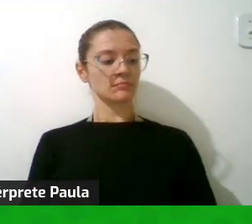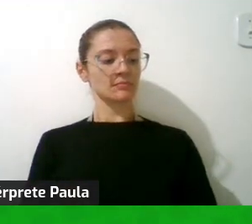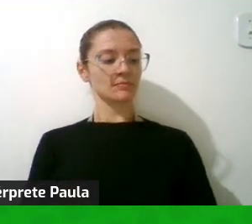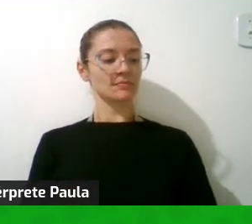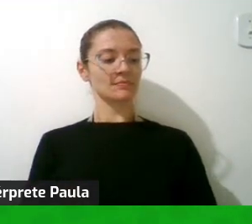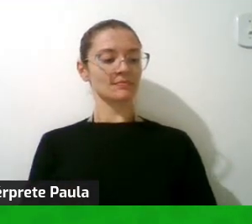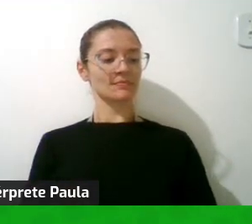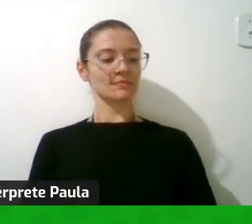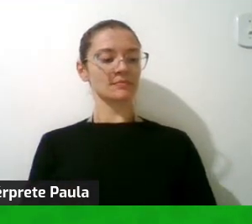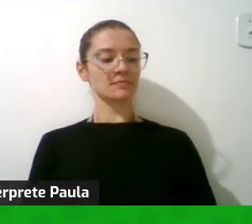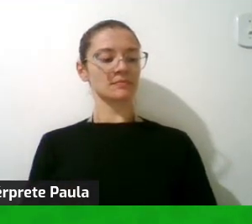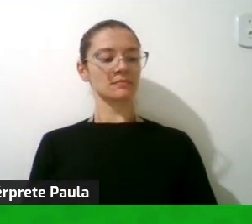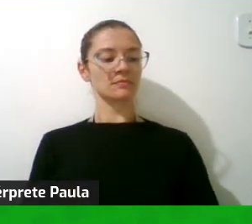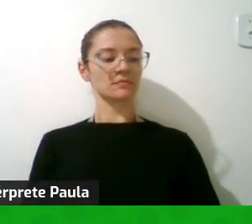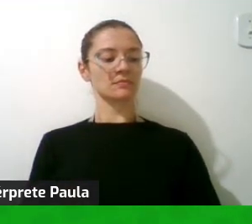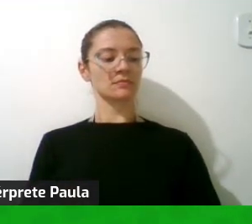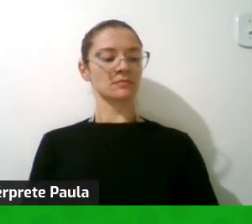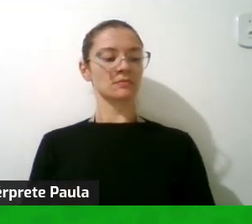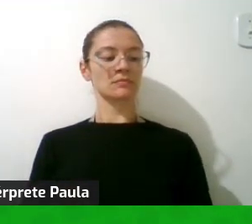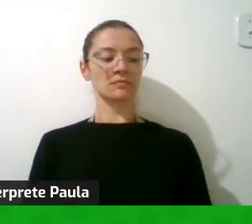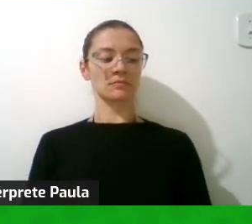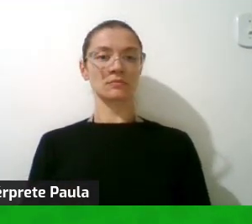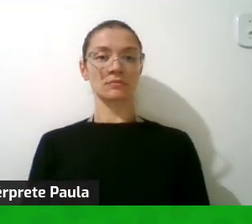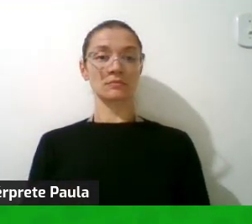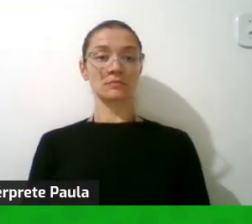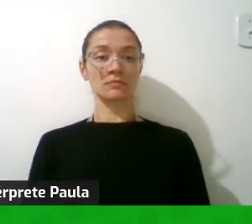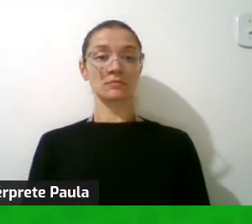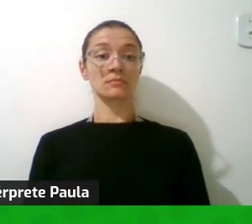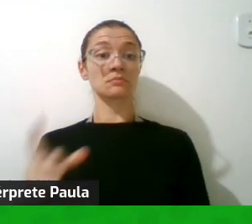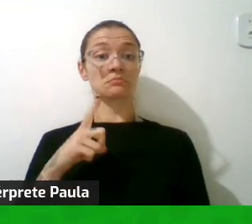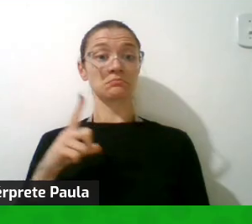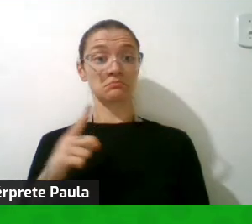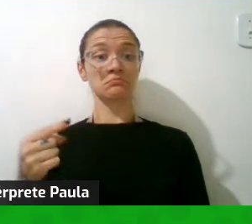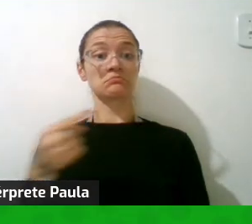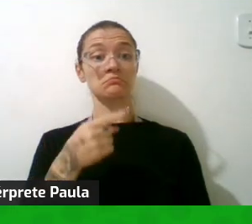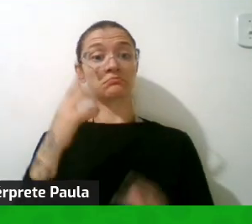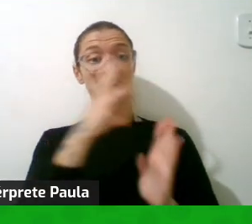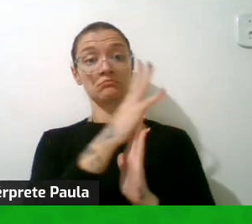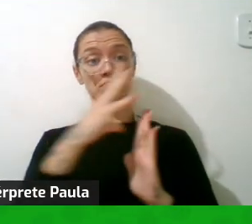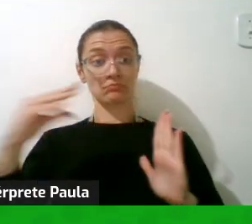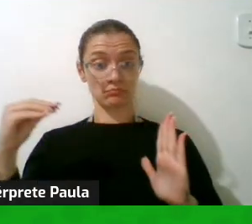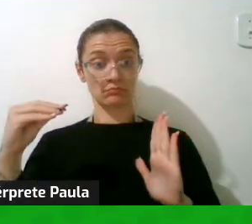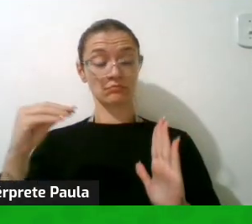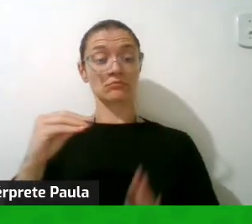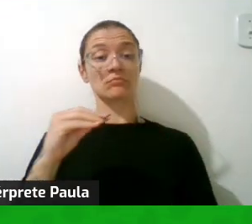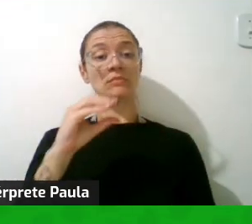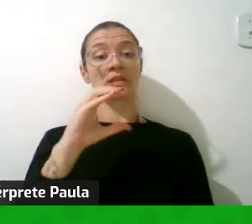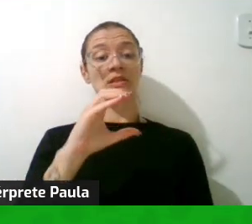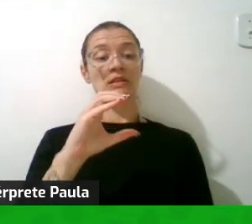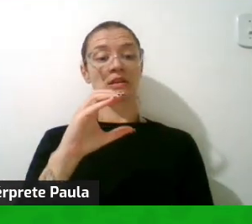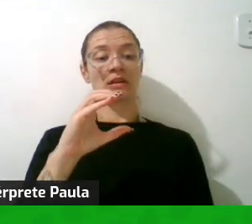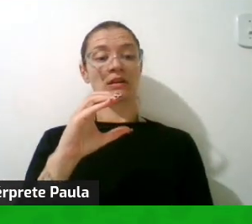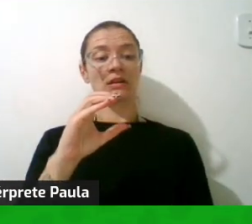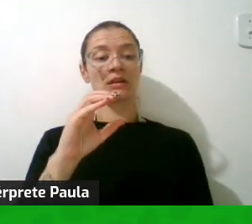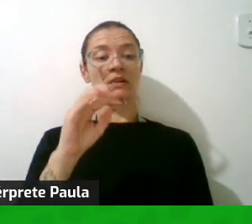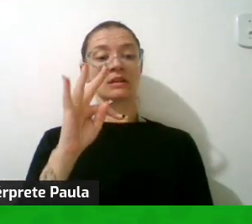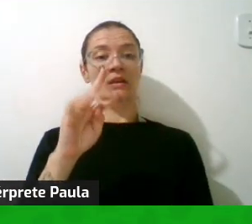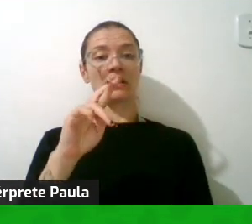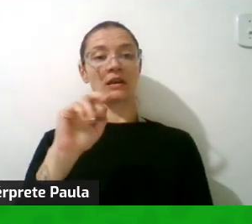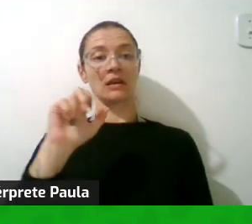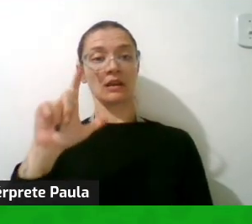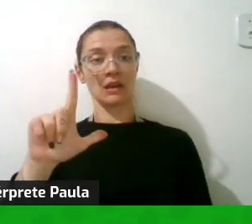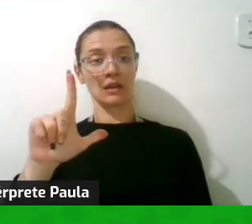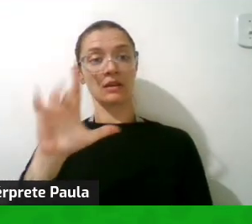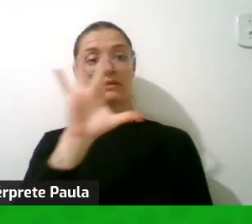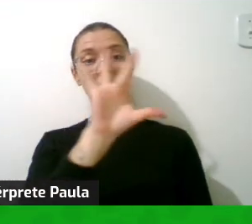Perfeito. Então tenho aqui receitas. Vou copiar esse carinha, Ctrl C, vou colar aqui uma para o lado,